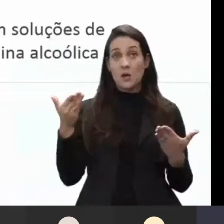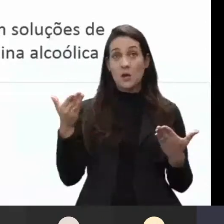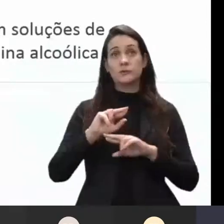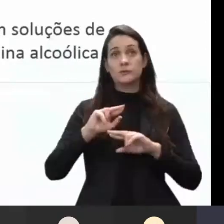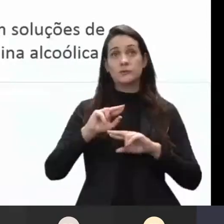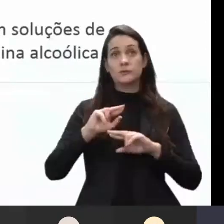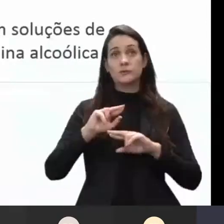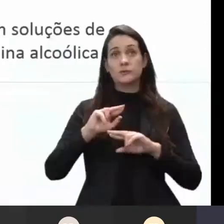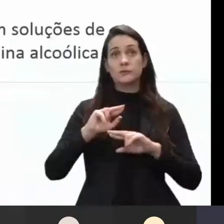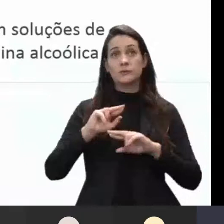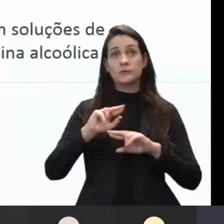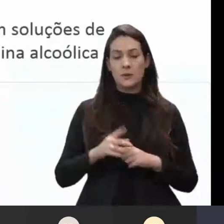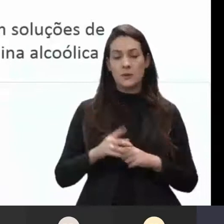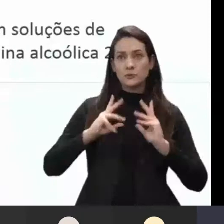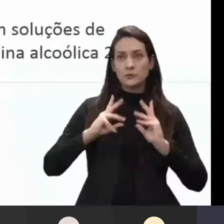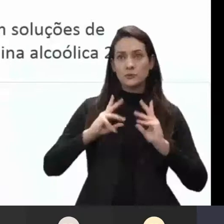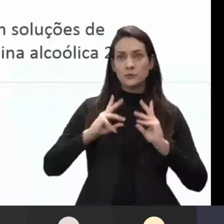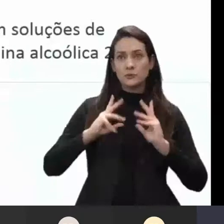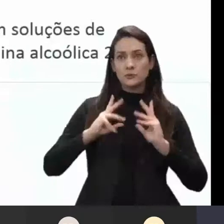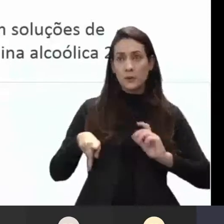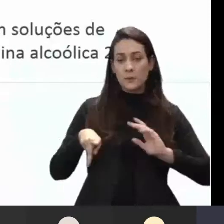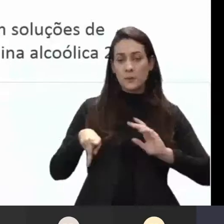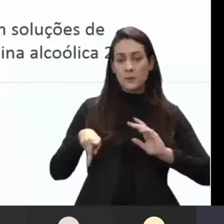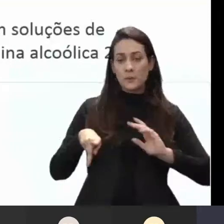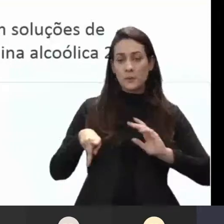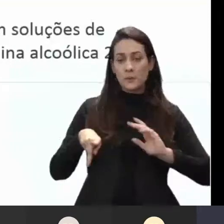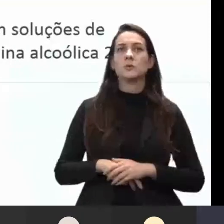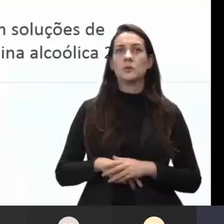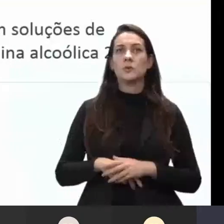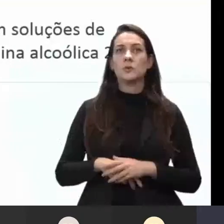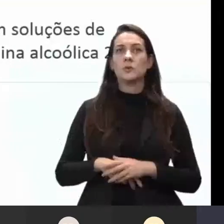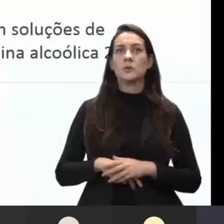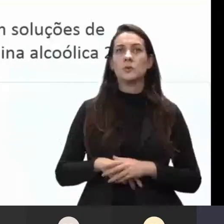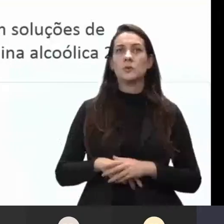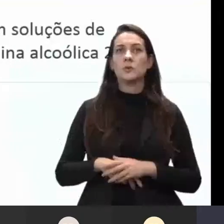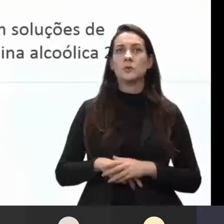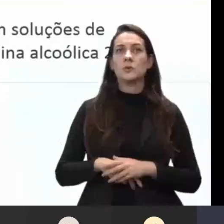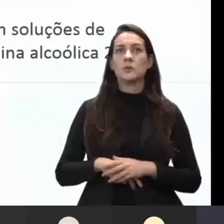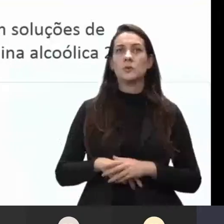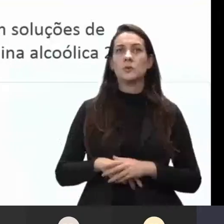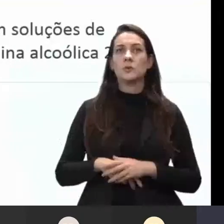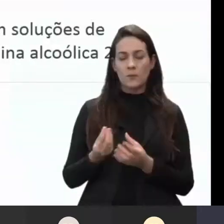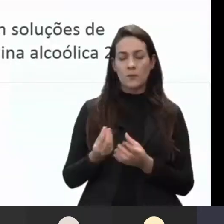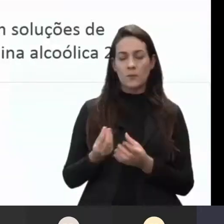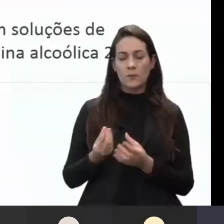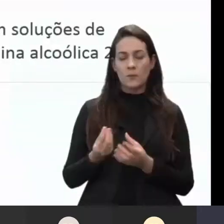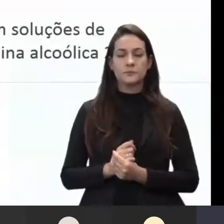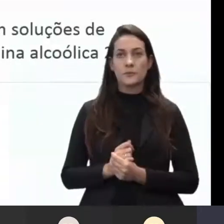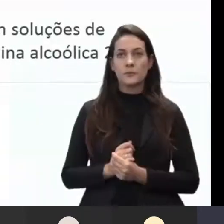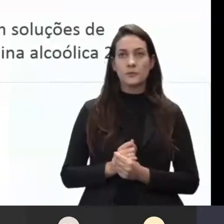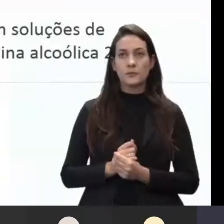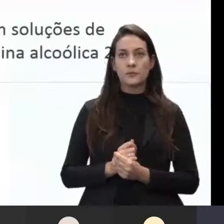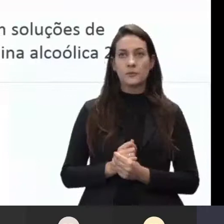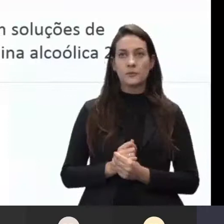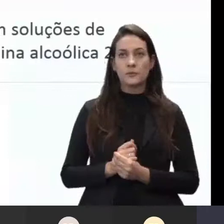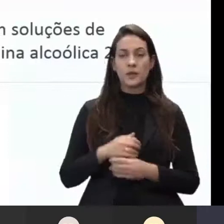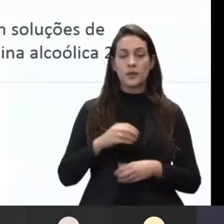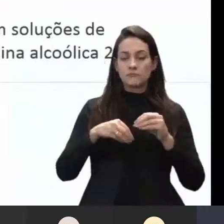que é feito esse teste de ação desses produtos de limpeza, ou seja, desses agentes químicos,